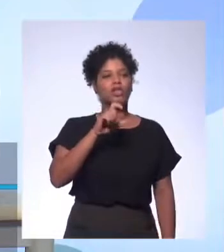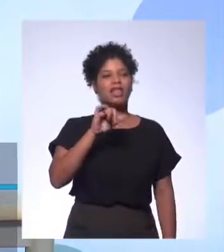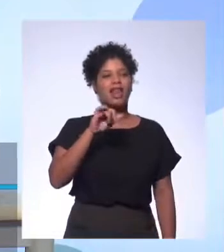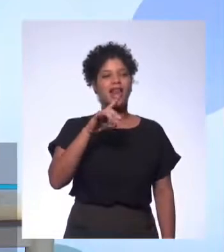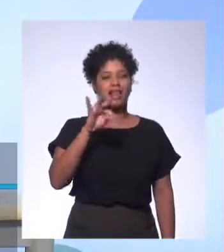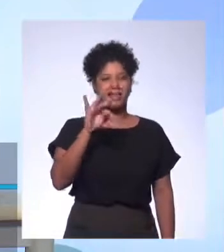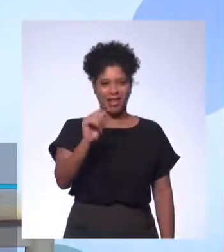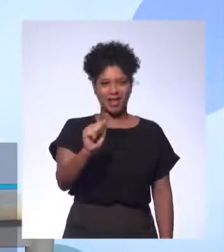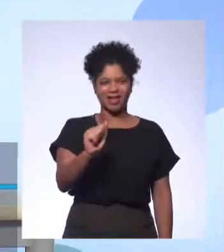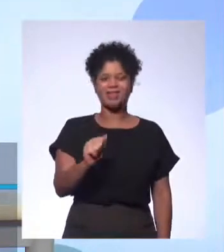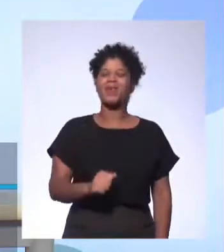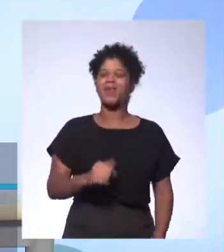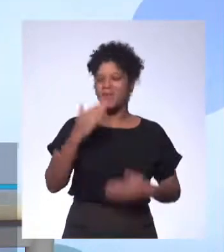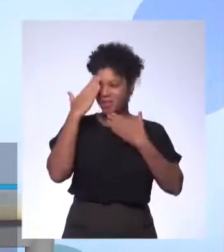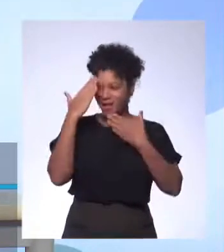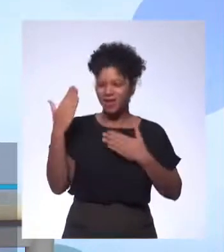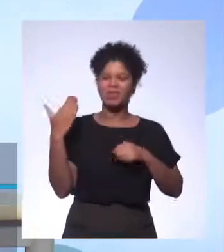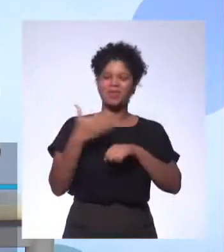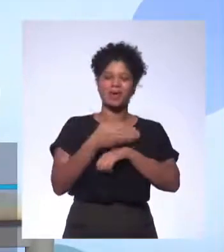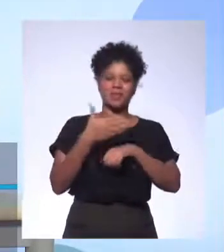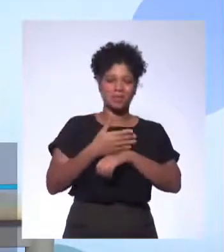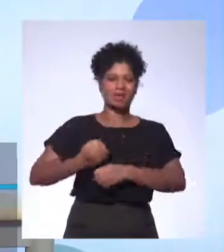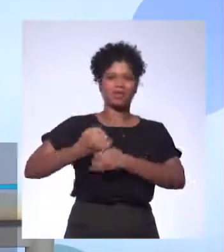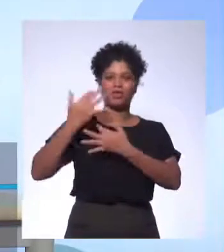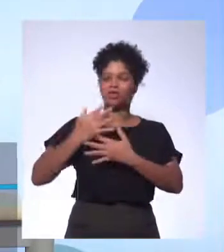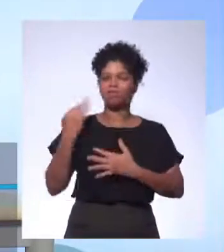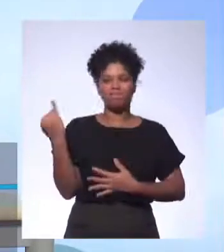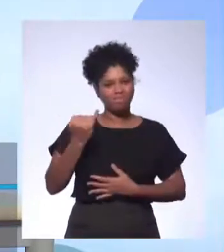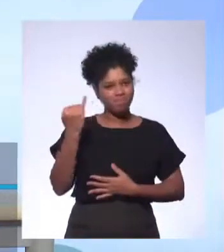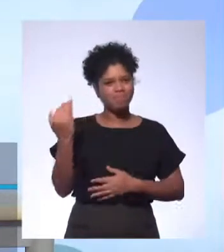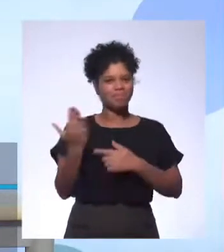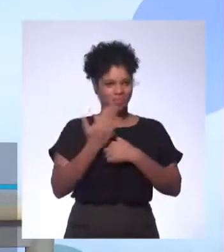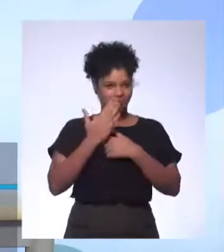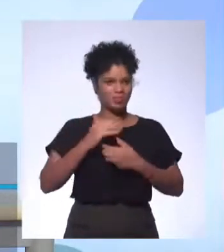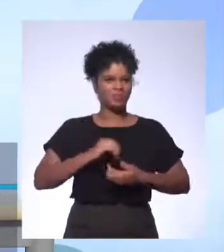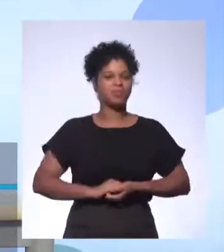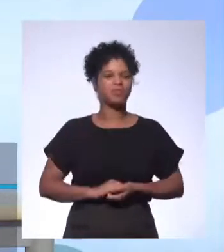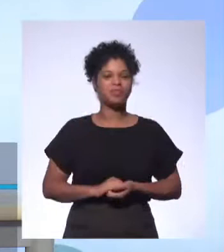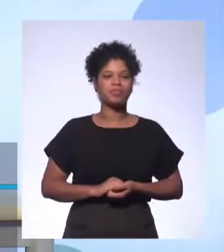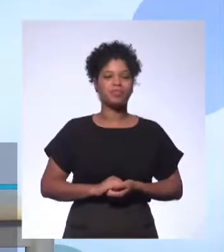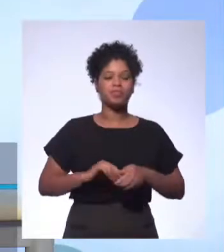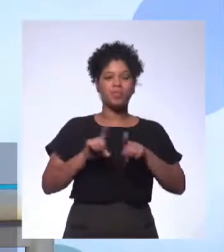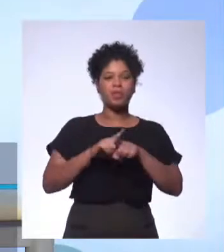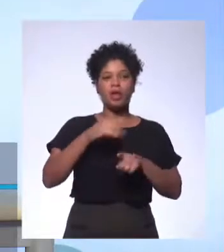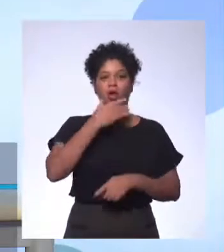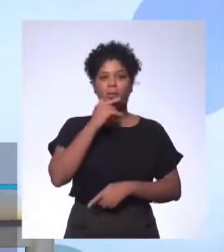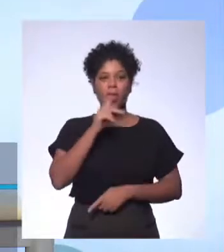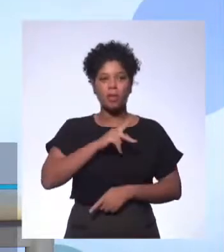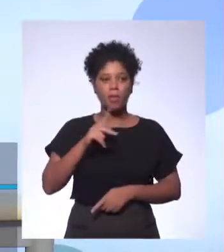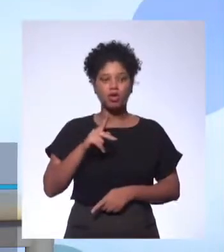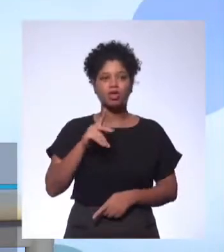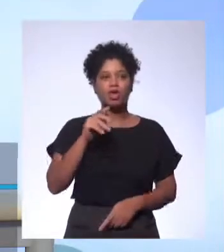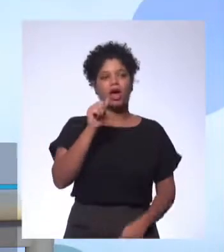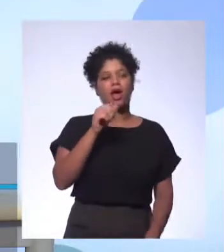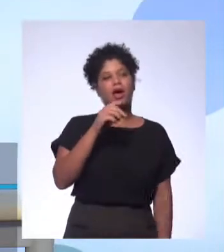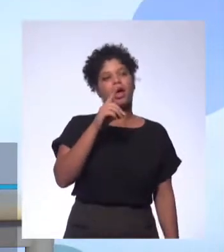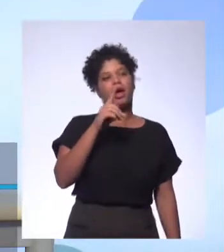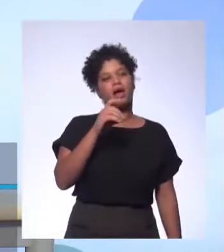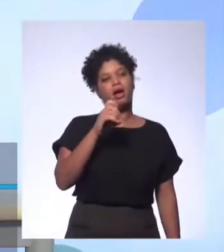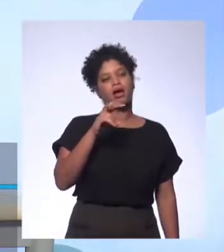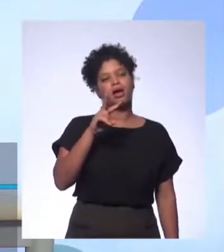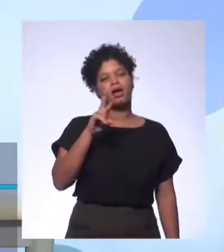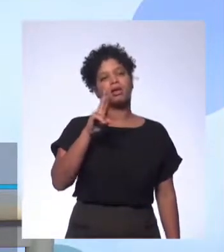Obrigado pela sua Roselita pela sua contribuição está sendo muito importante e o professor Ademir